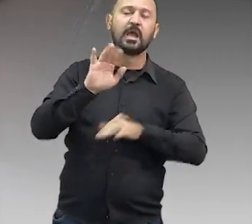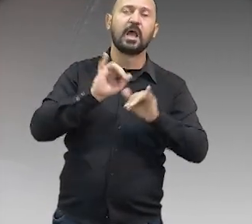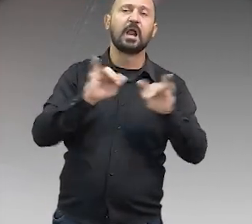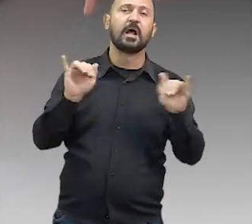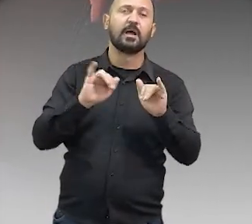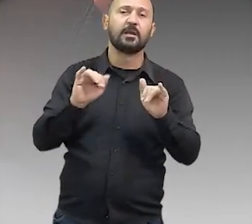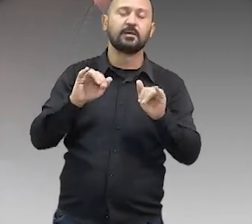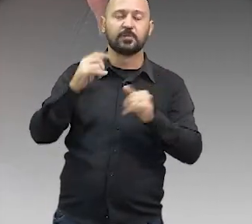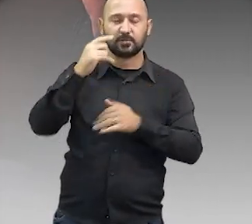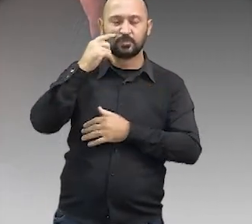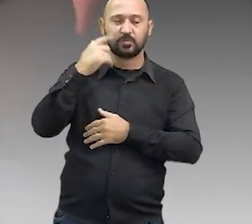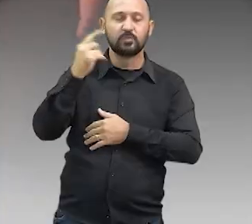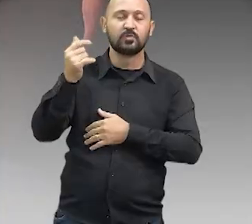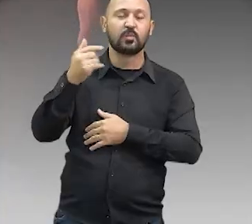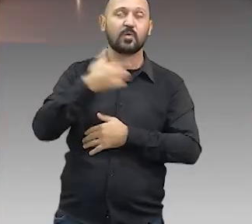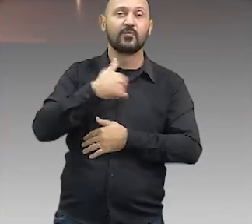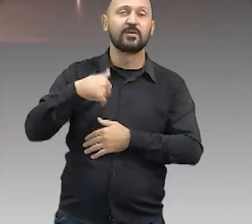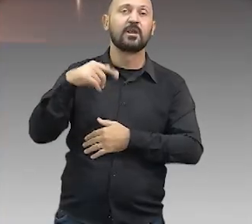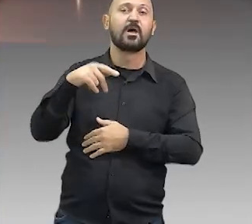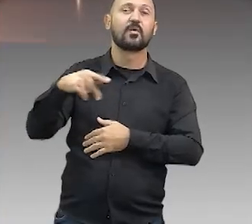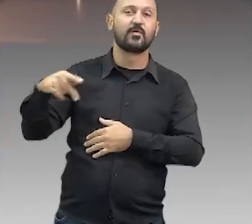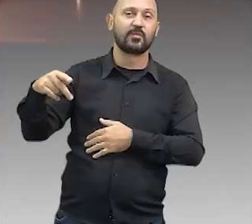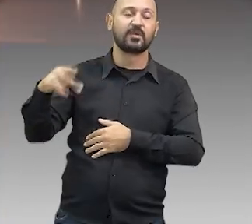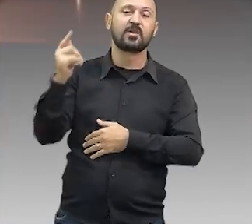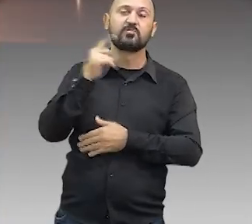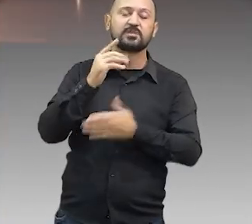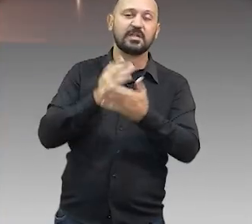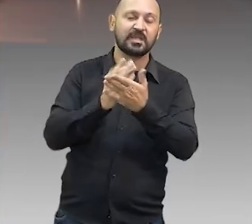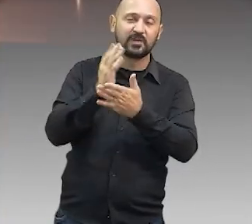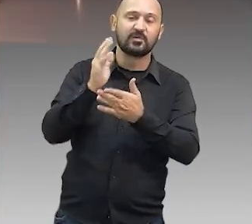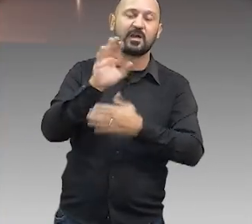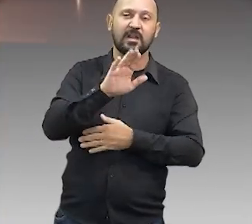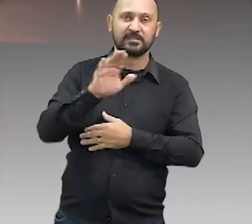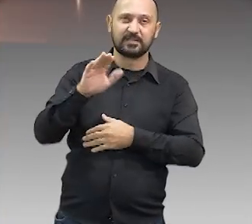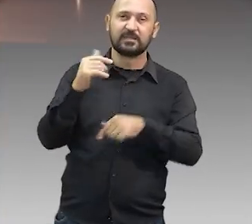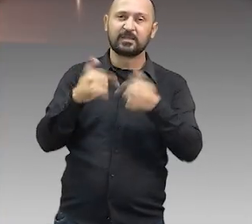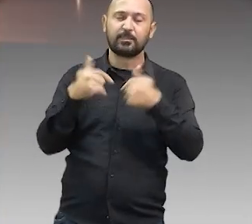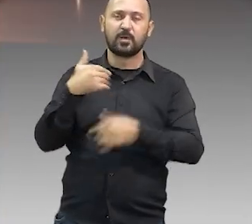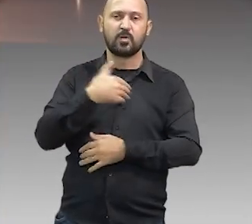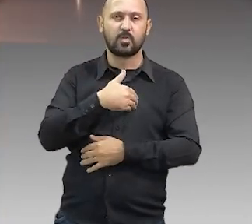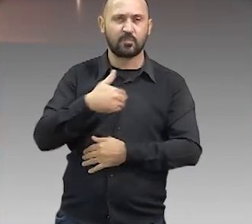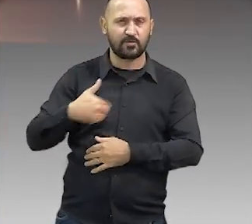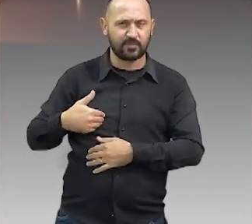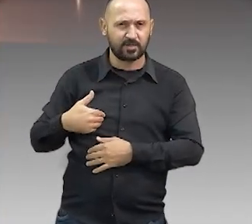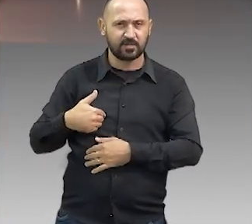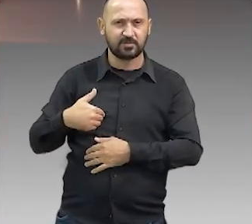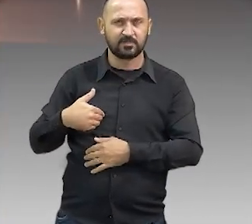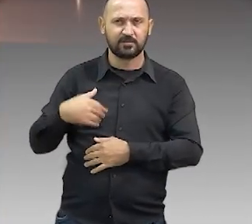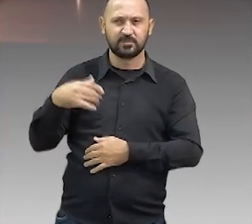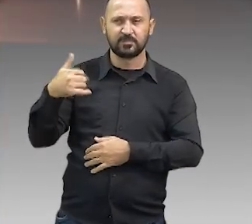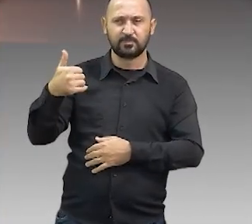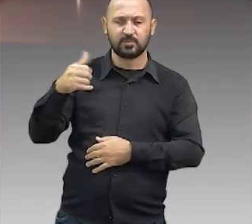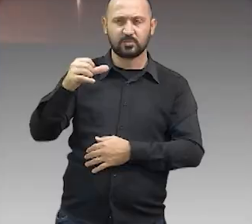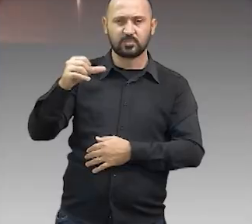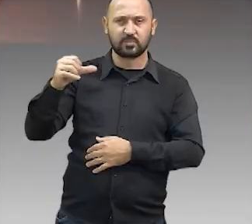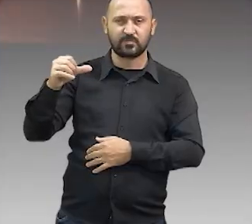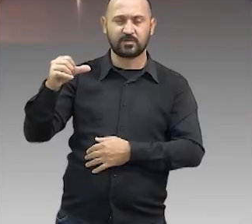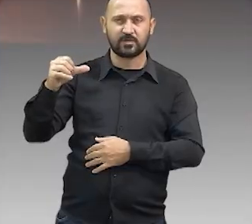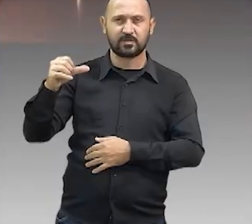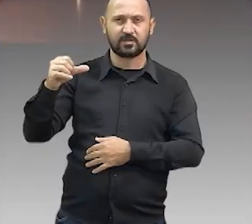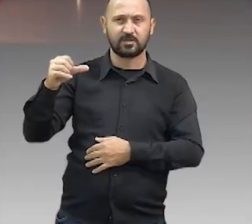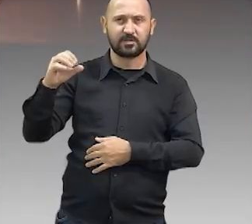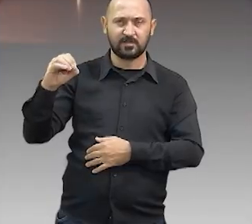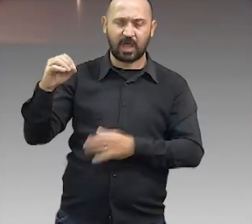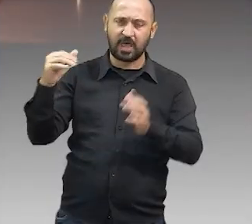eleição do Pedro Pedrocian, que ganhou a eleição. Aí eu trabalhei no governo de 90 a